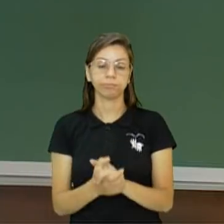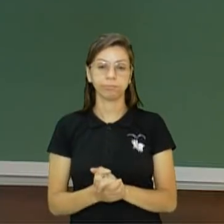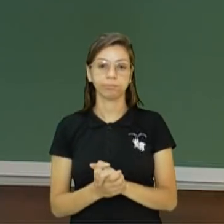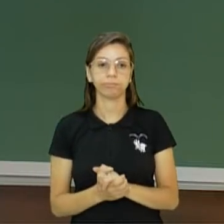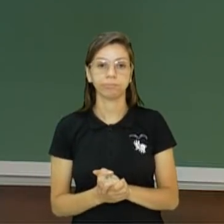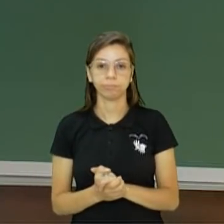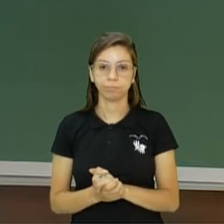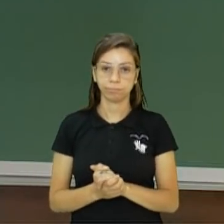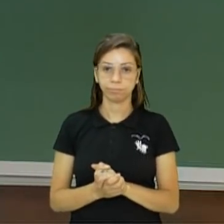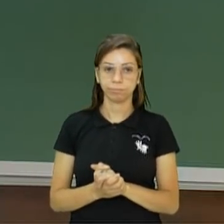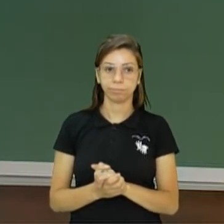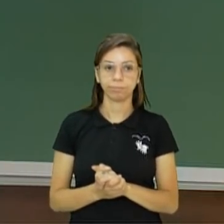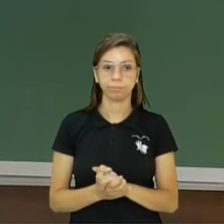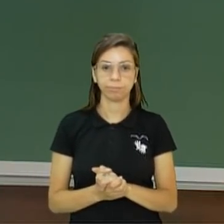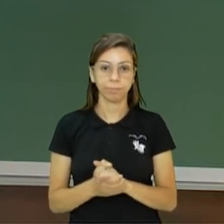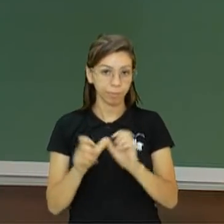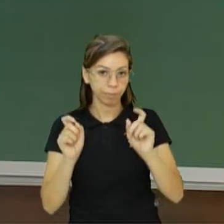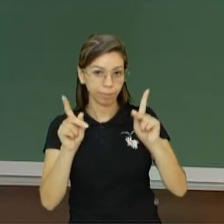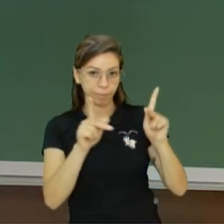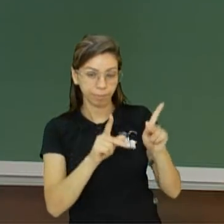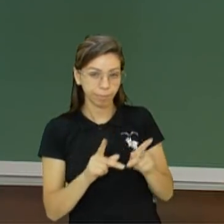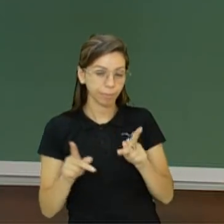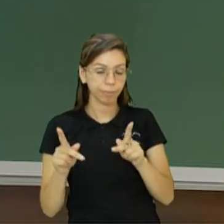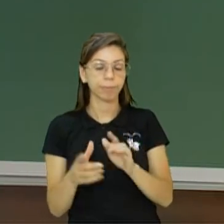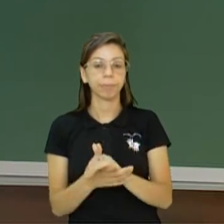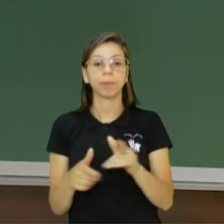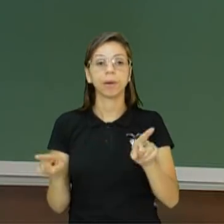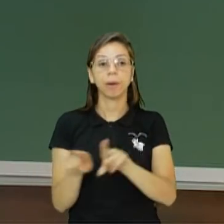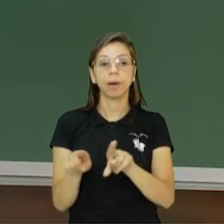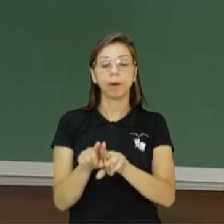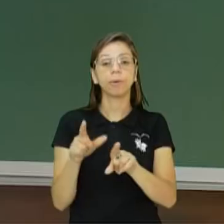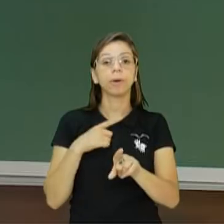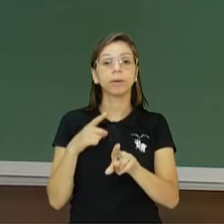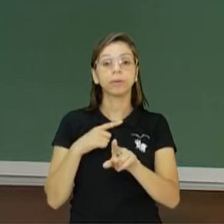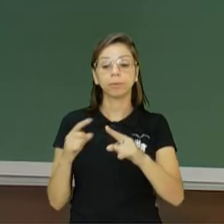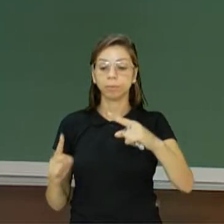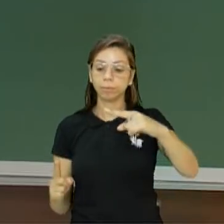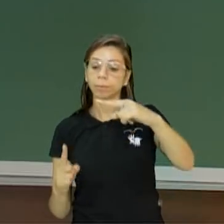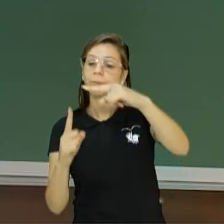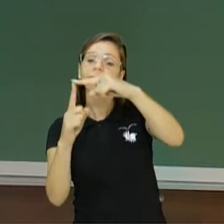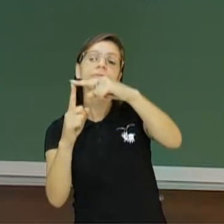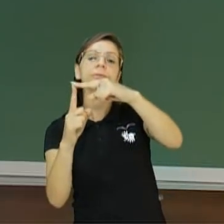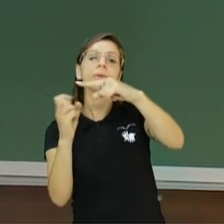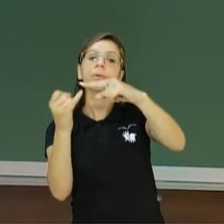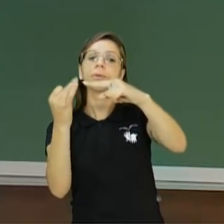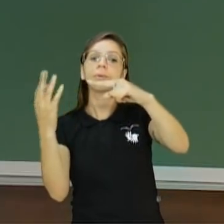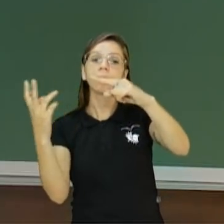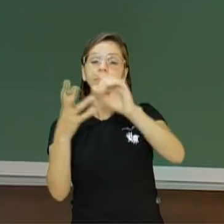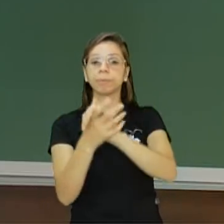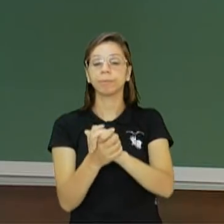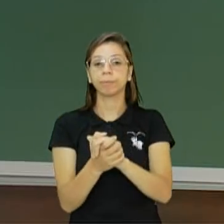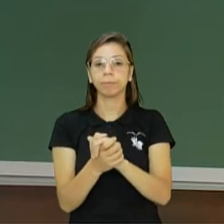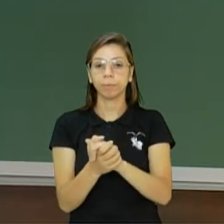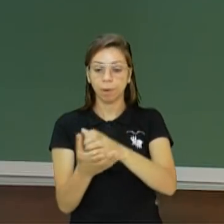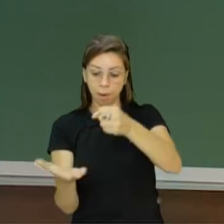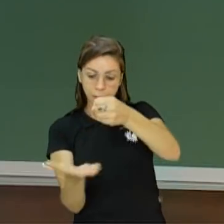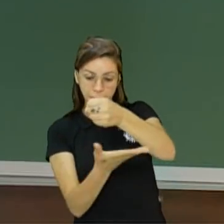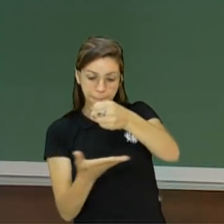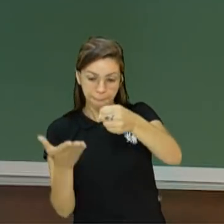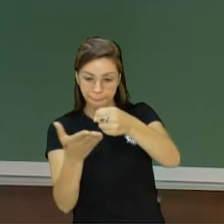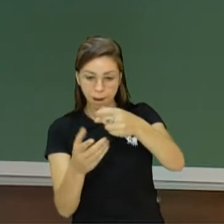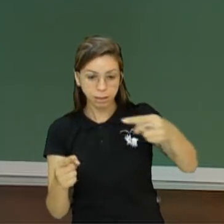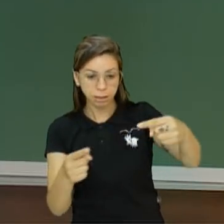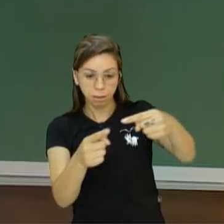base pentagonal, tá bom? E vértices, quantas jujubas nós usamos? 5 jujubas na base de